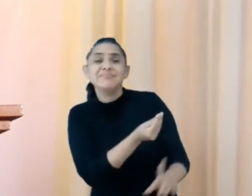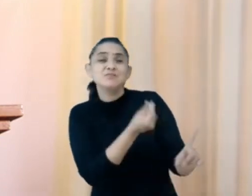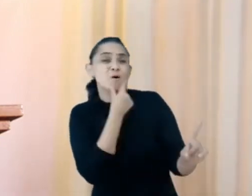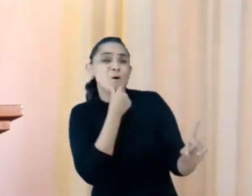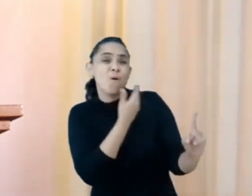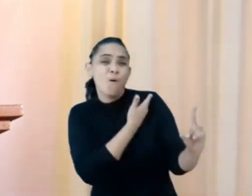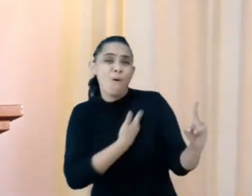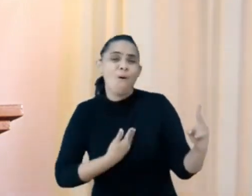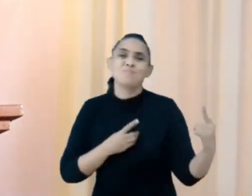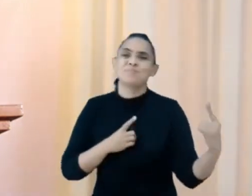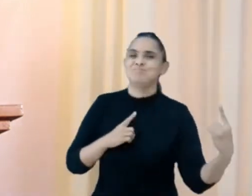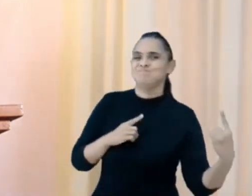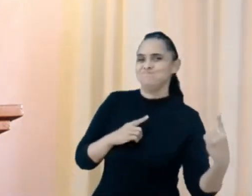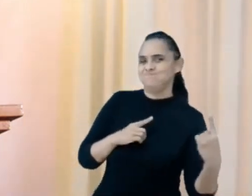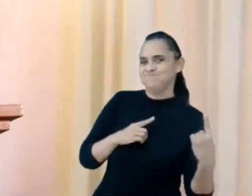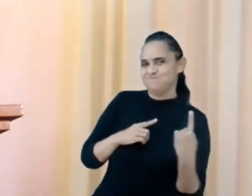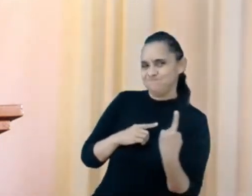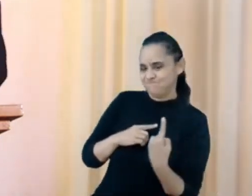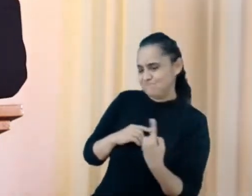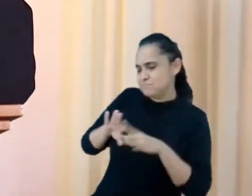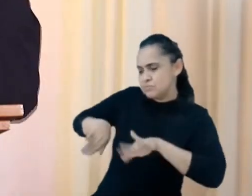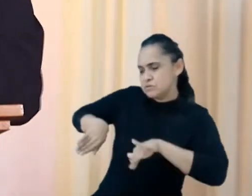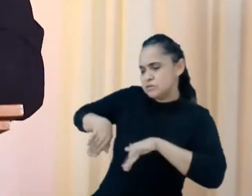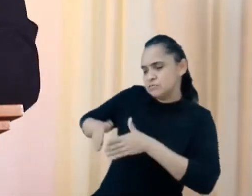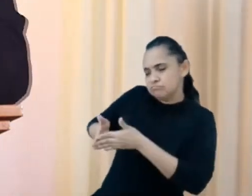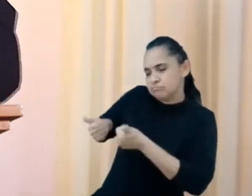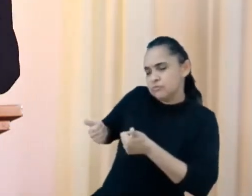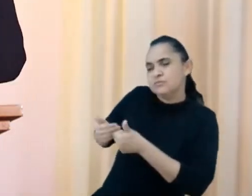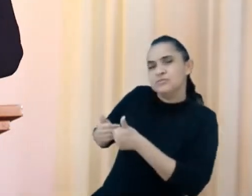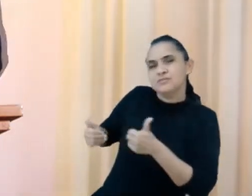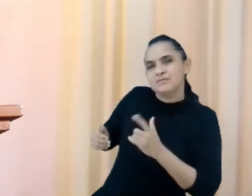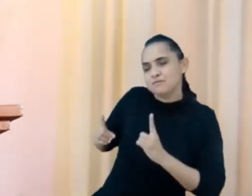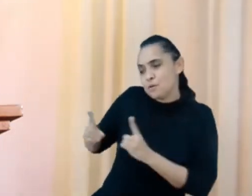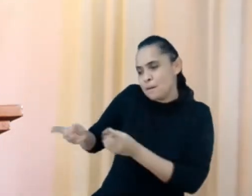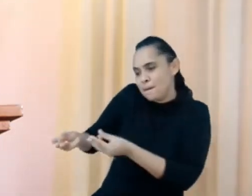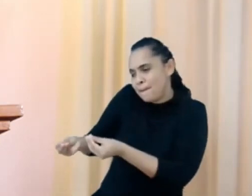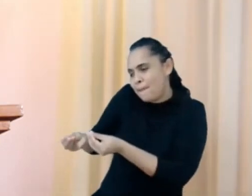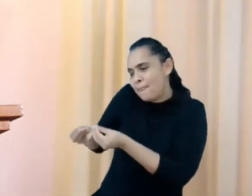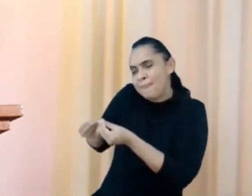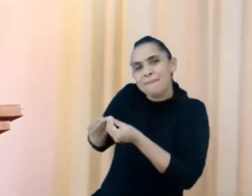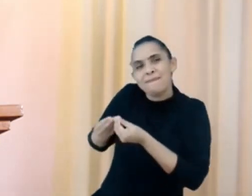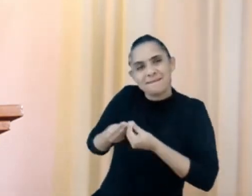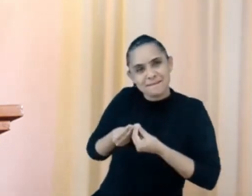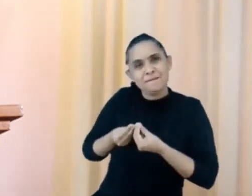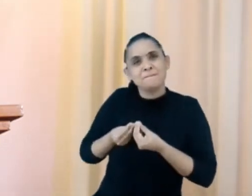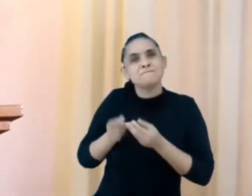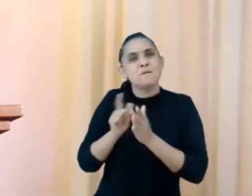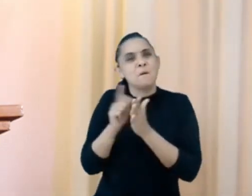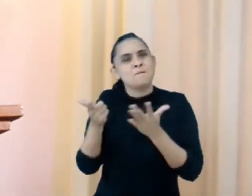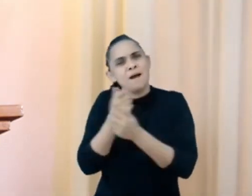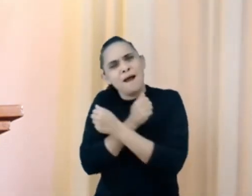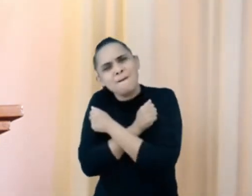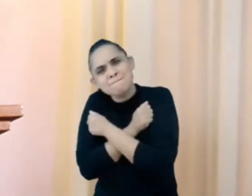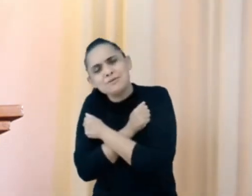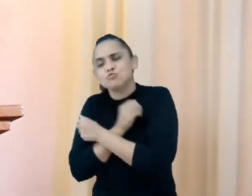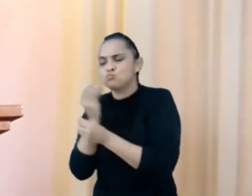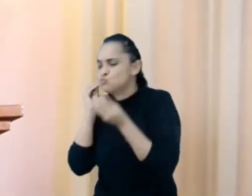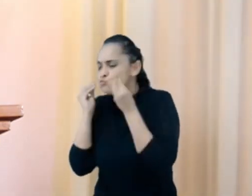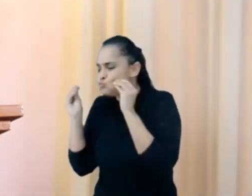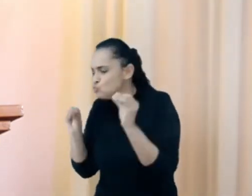licença àquelas pessoas, foi até lá, recebeu o folhetinho, deu um abraço, deu um beijo na